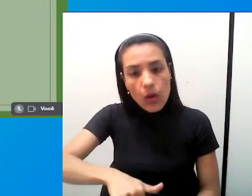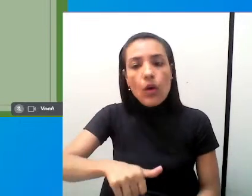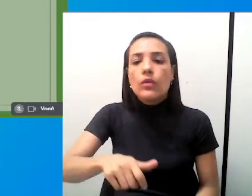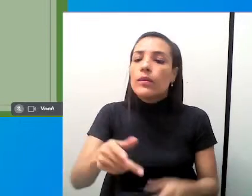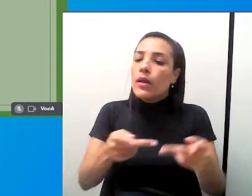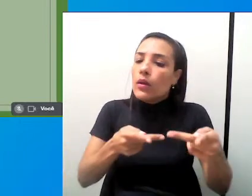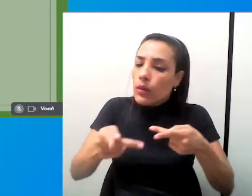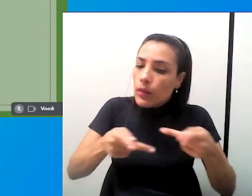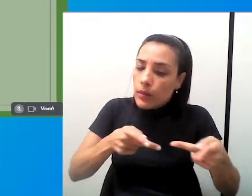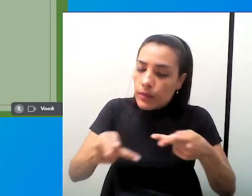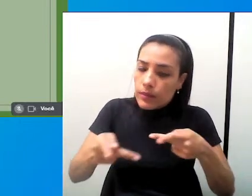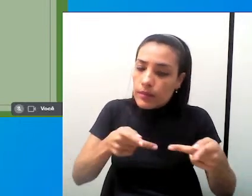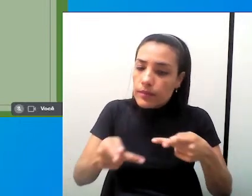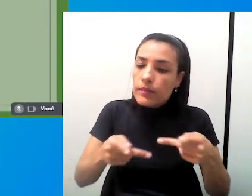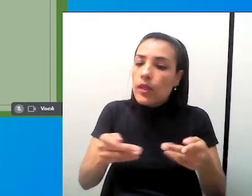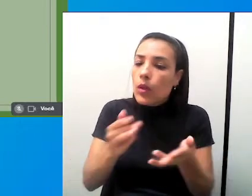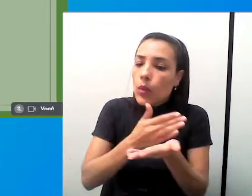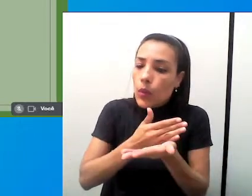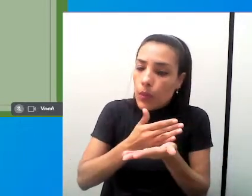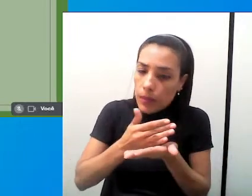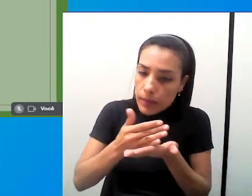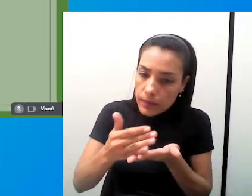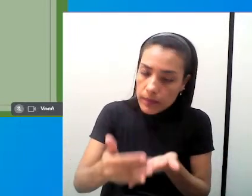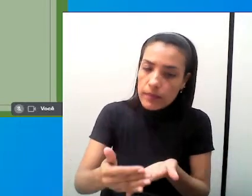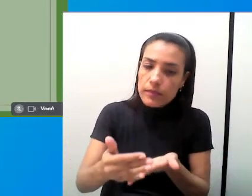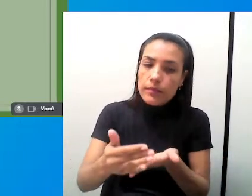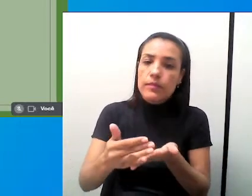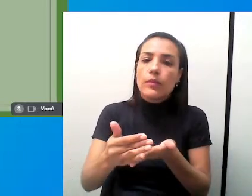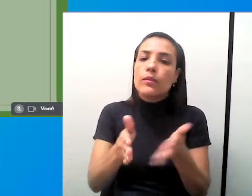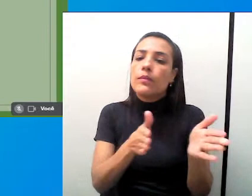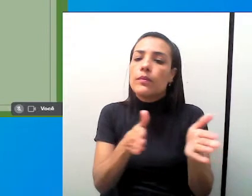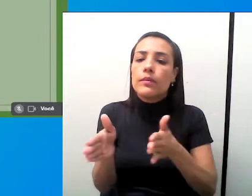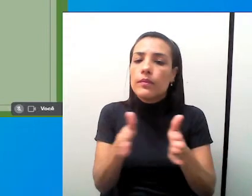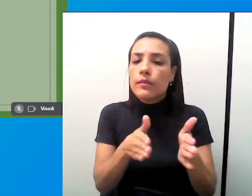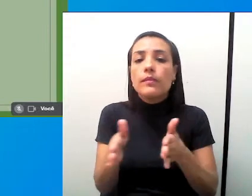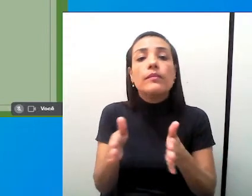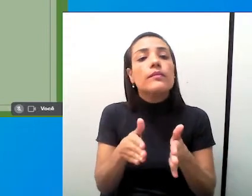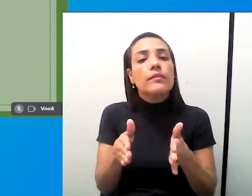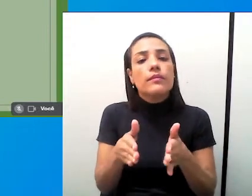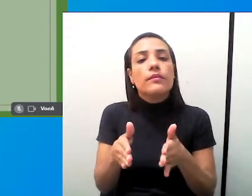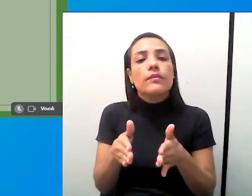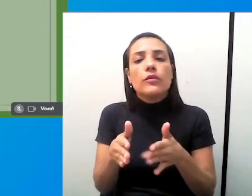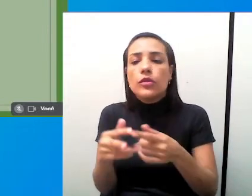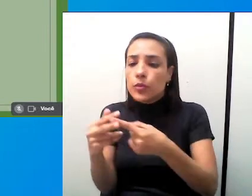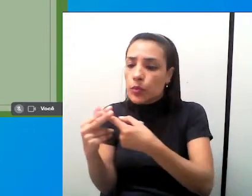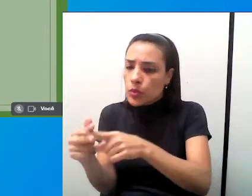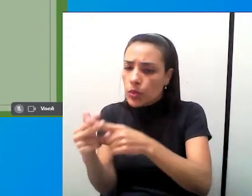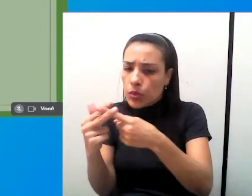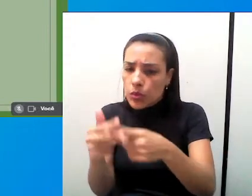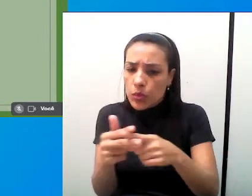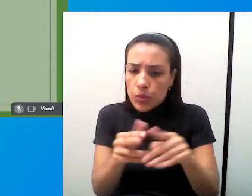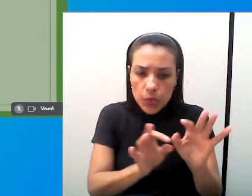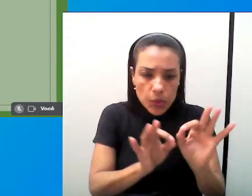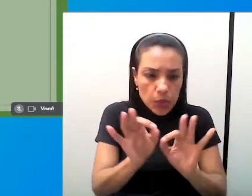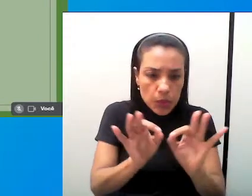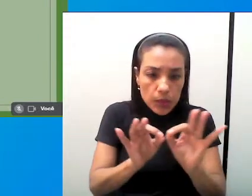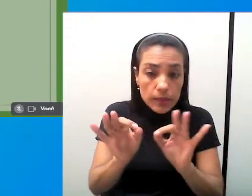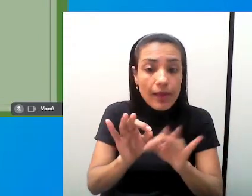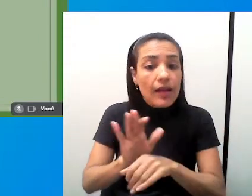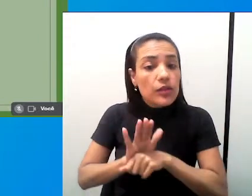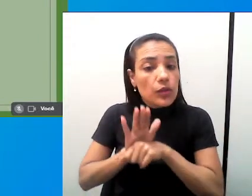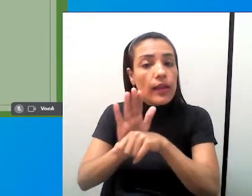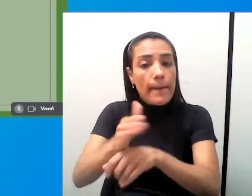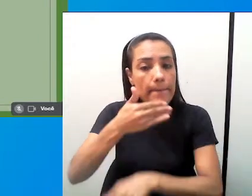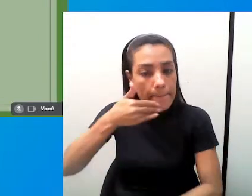de ação, deu-se início, né, à fase de implementação dessas melhorias, dessas ações junto aos